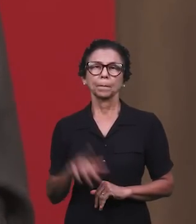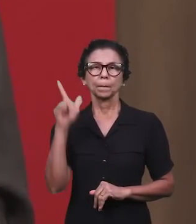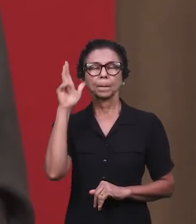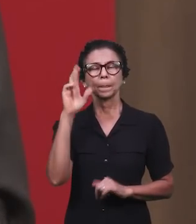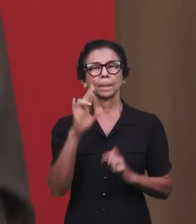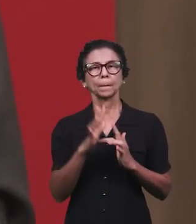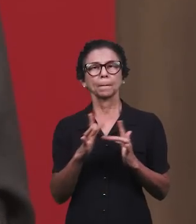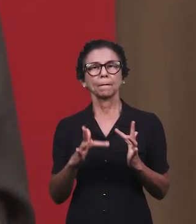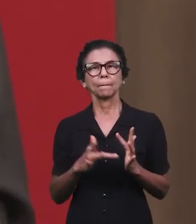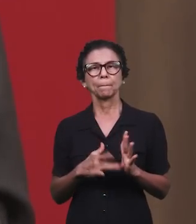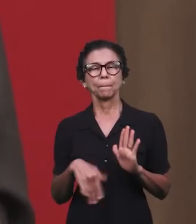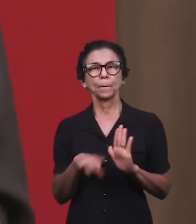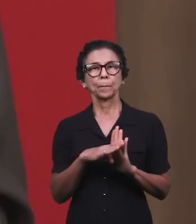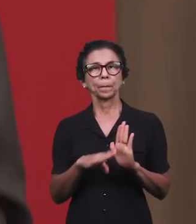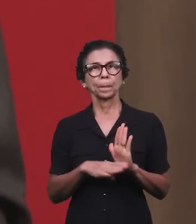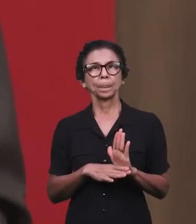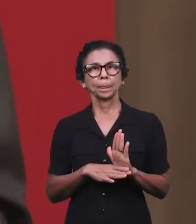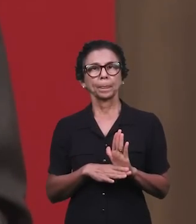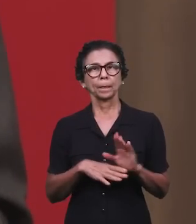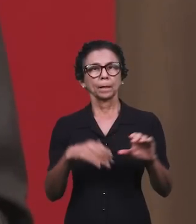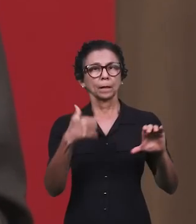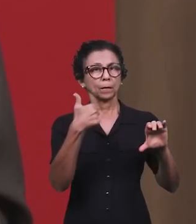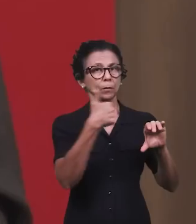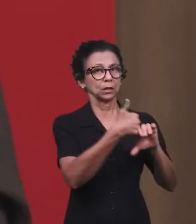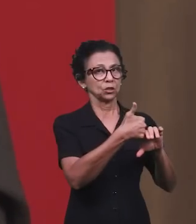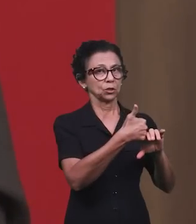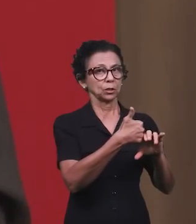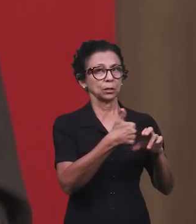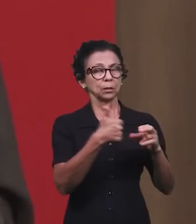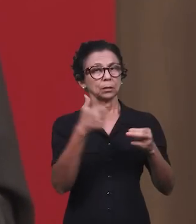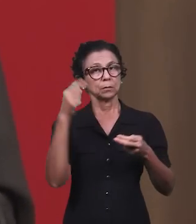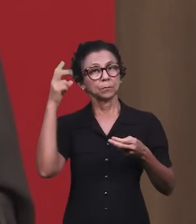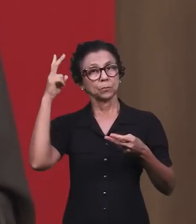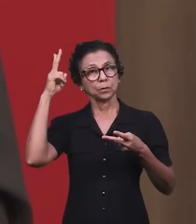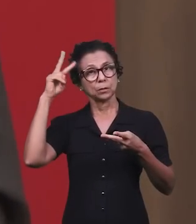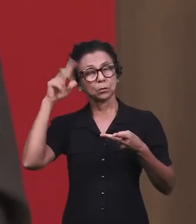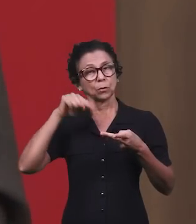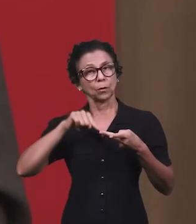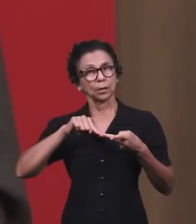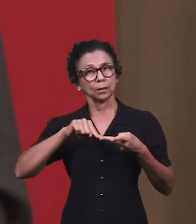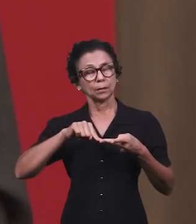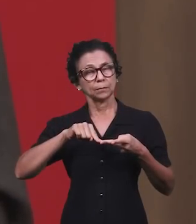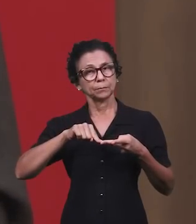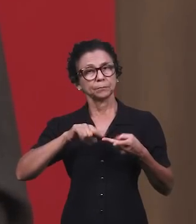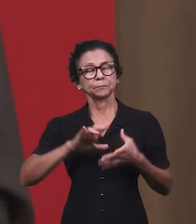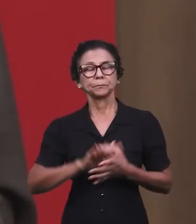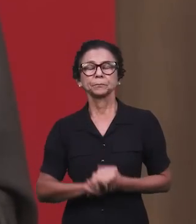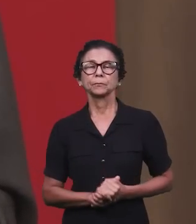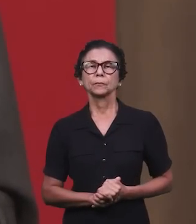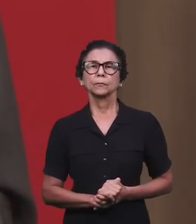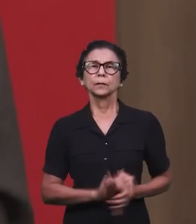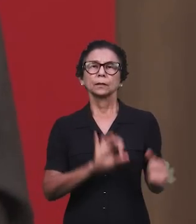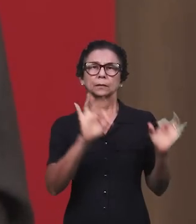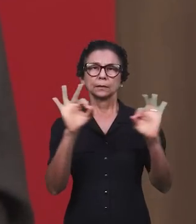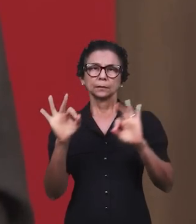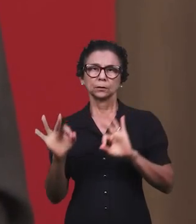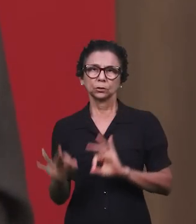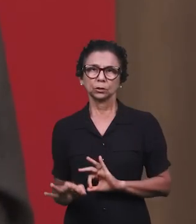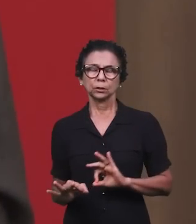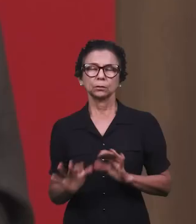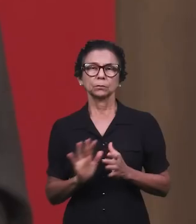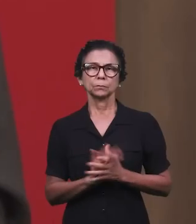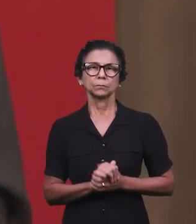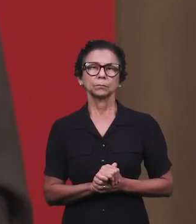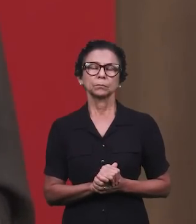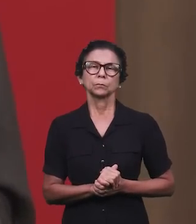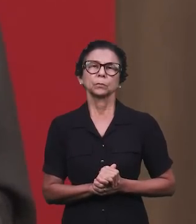programa História do Cristianismo. Você está assistindo o programa por um dos canais da Igreja Cristã